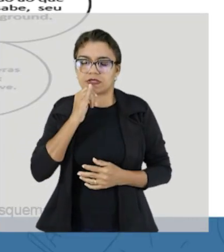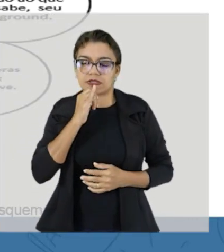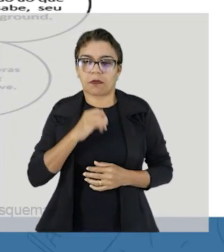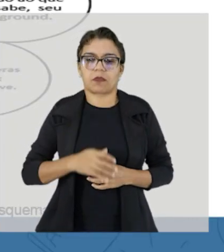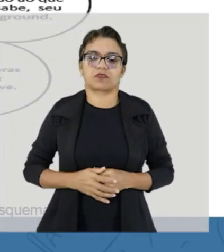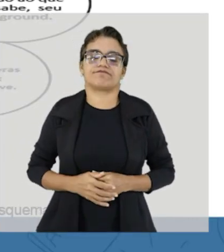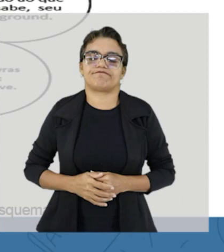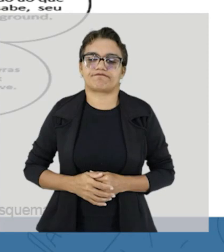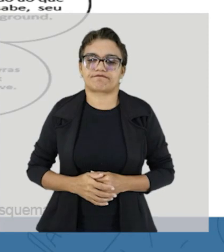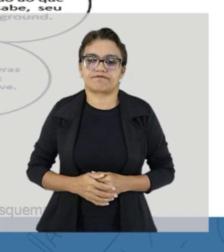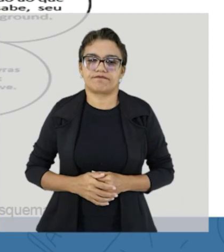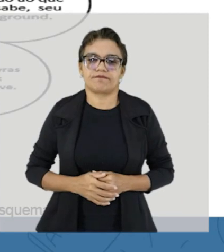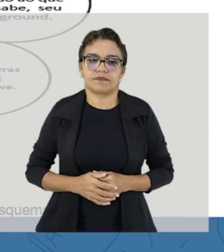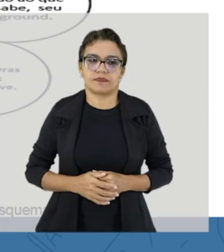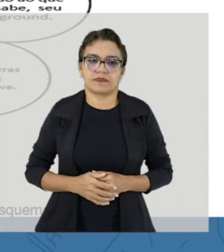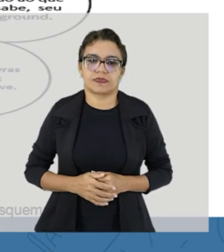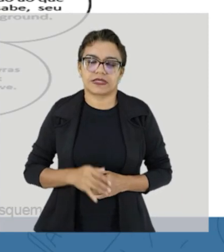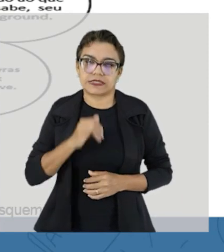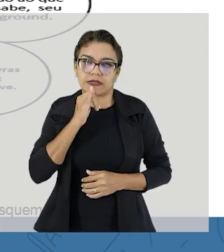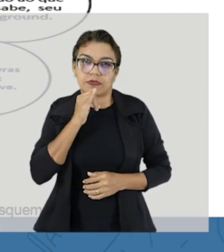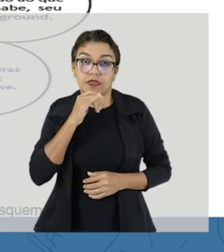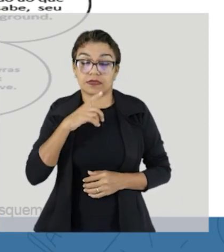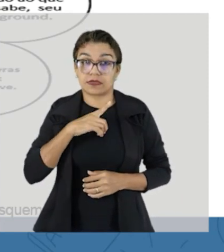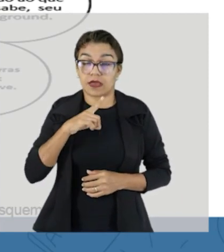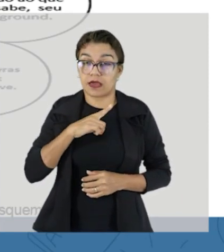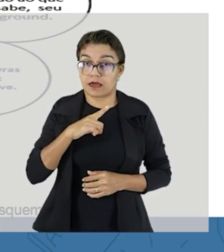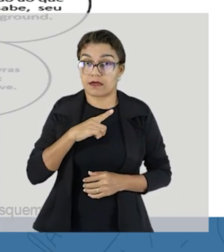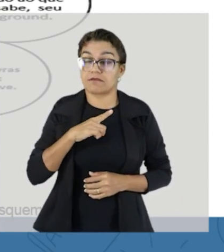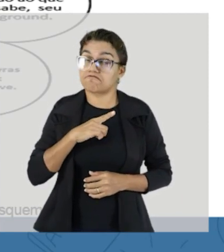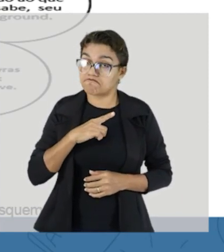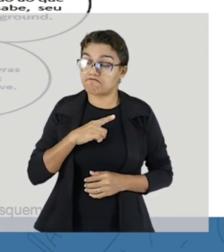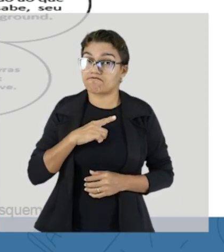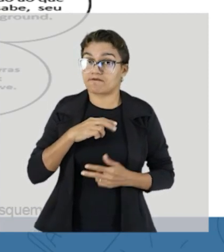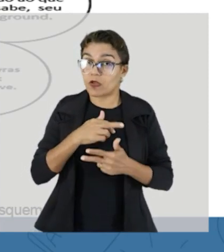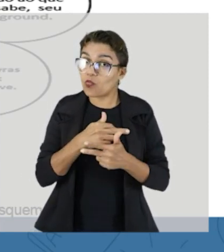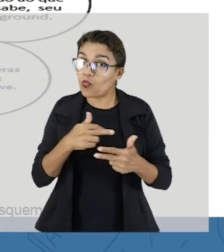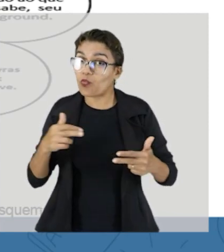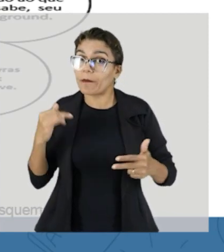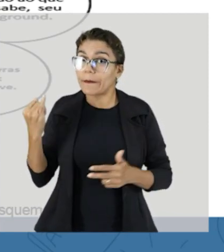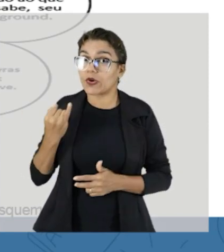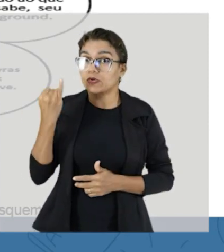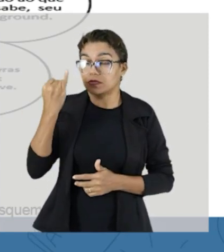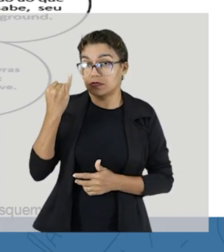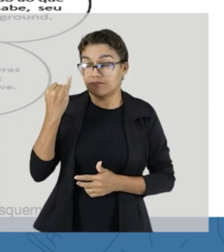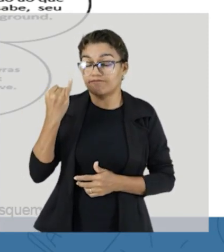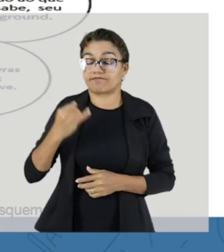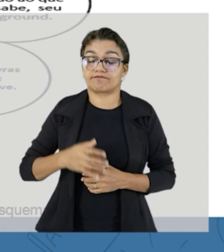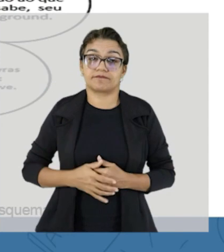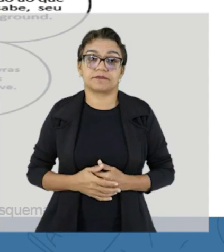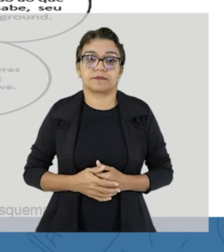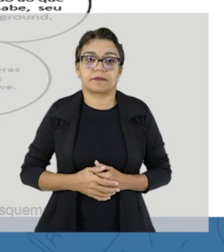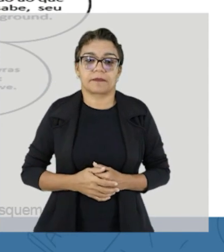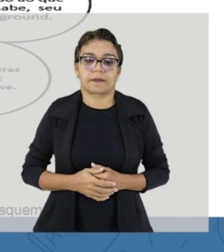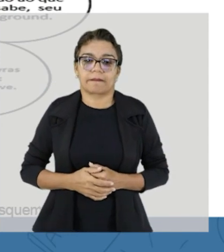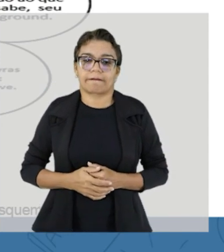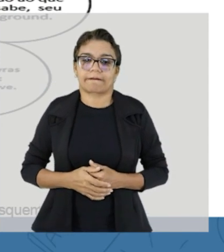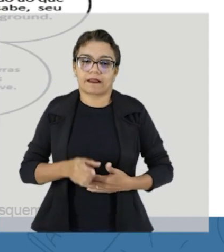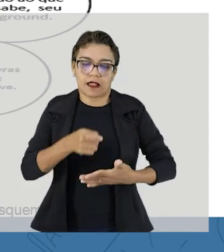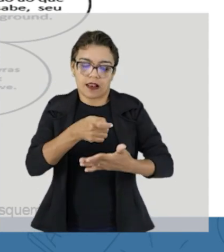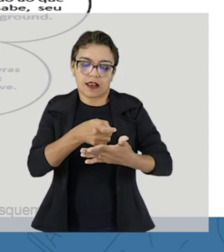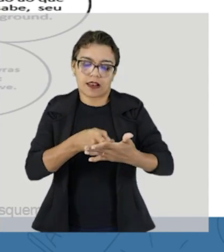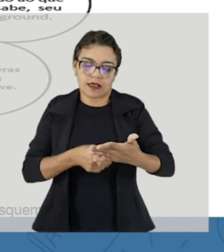trechos e toques que são muito importantes, às vezes fundamentais, tá? Ler os